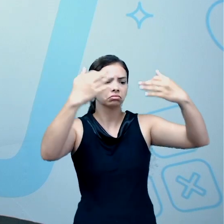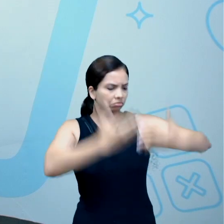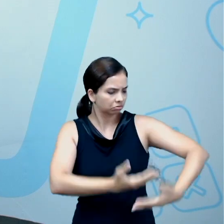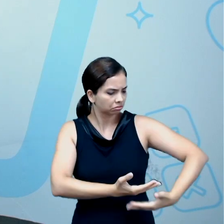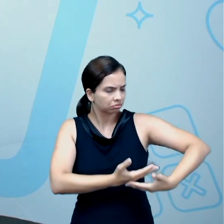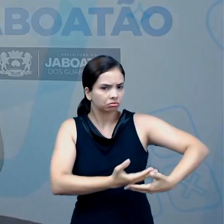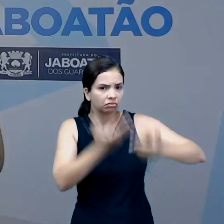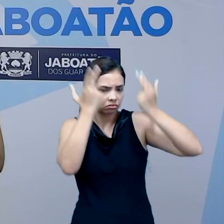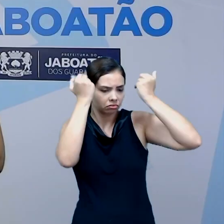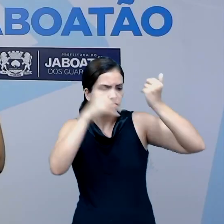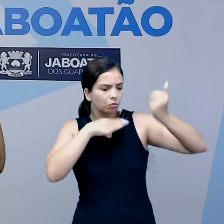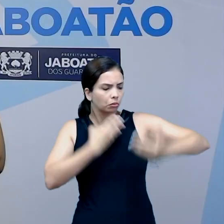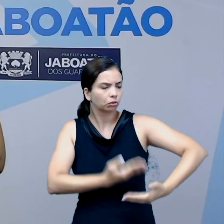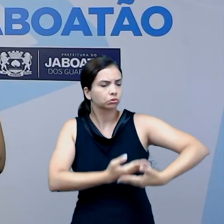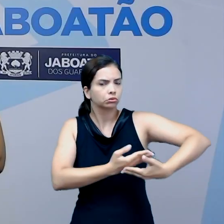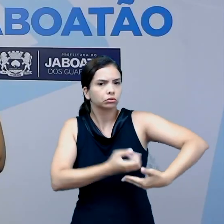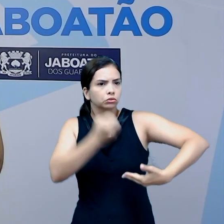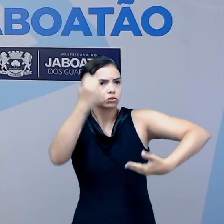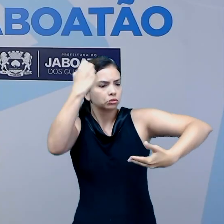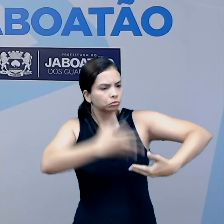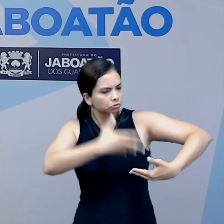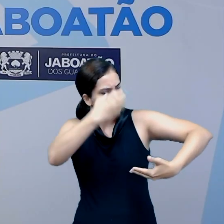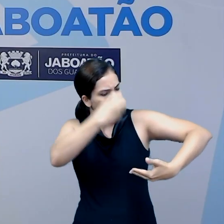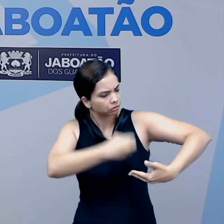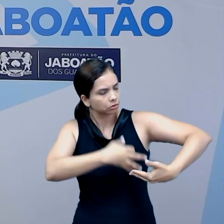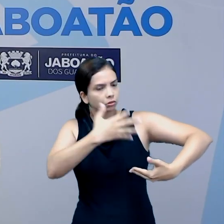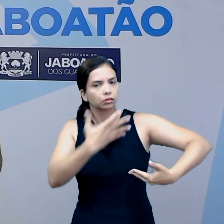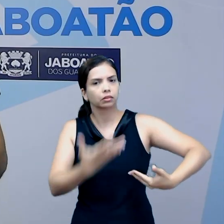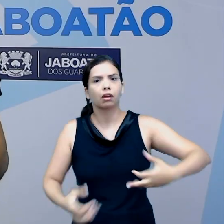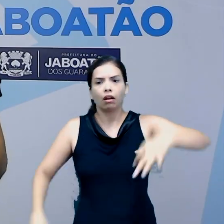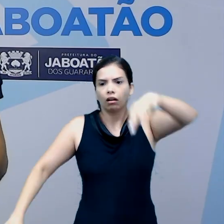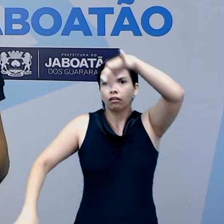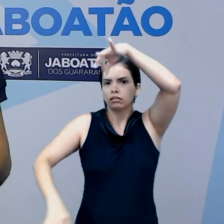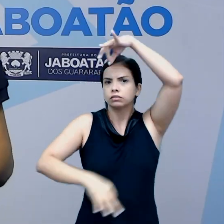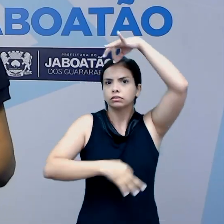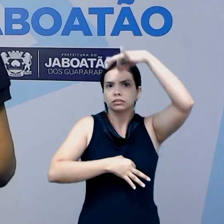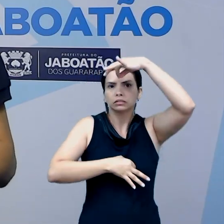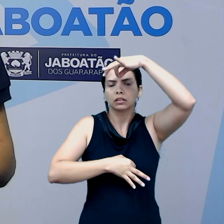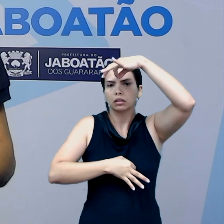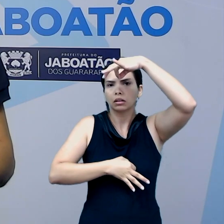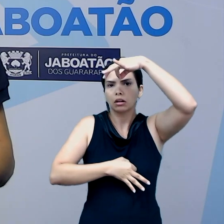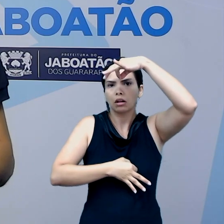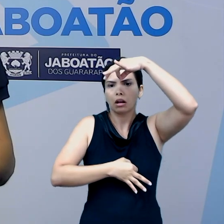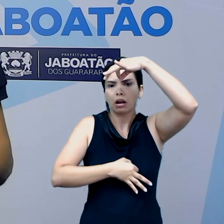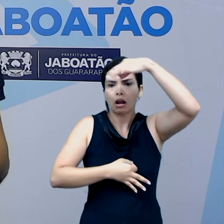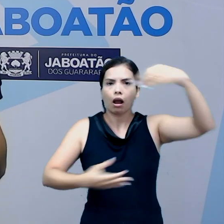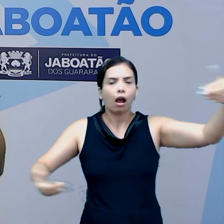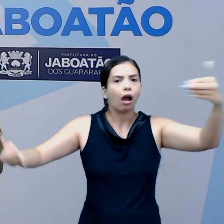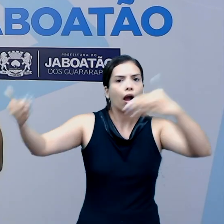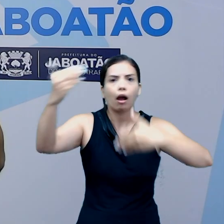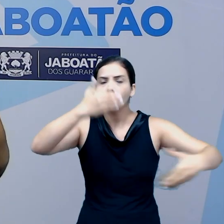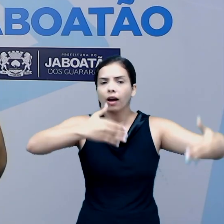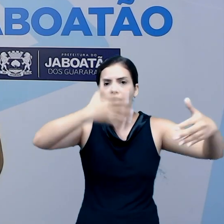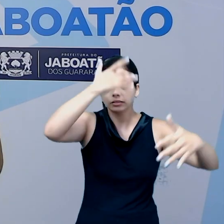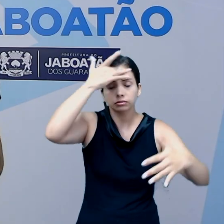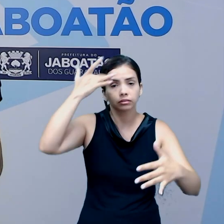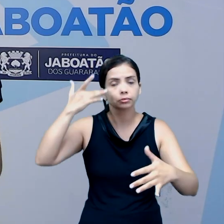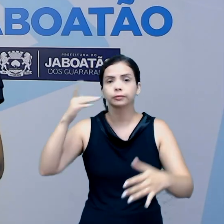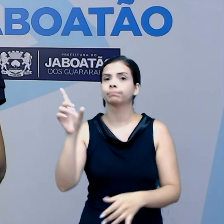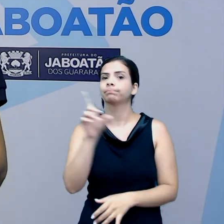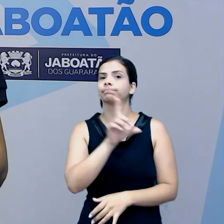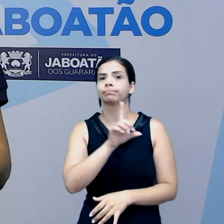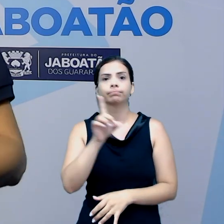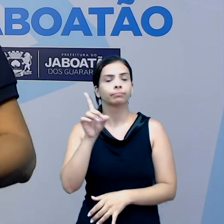explicando para a Lebre as pinturas esta performance ela não tem a presença do público ela é o que a gente chama de